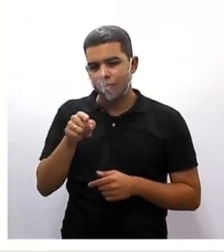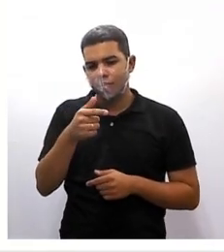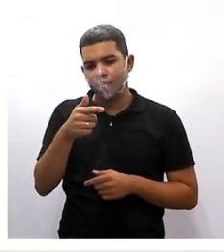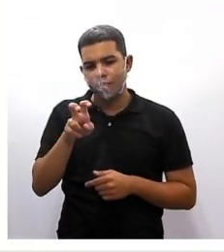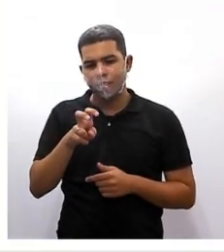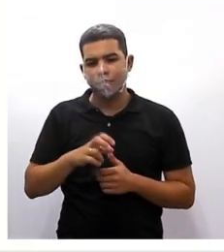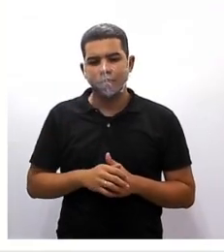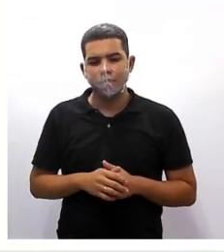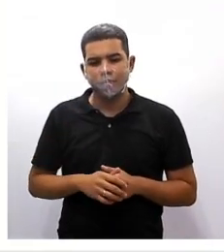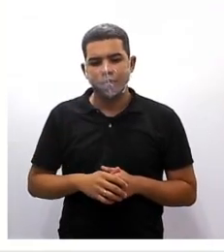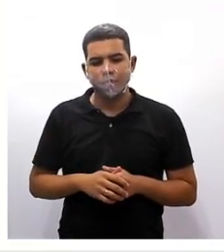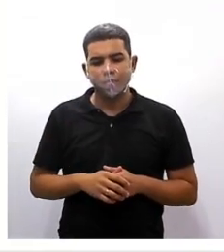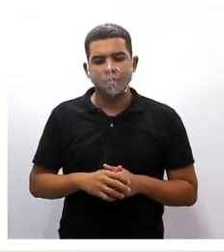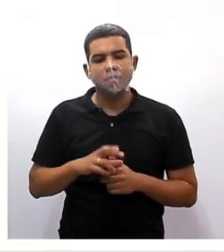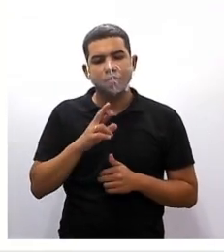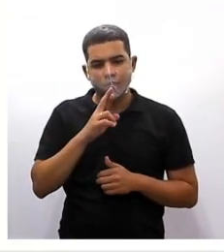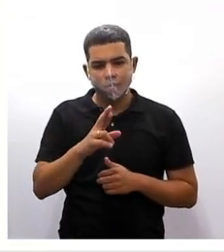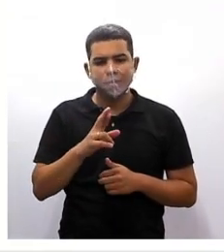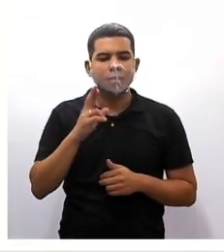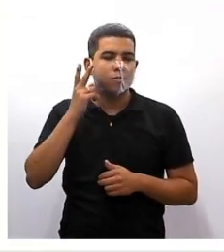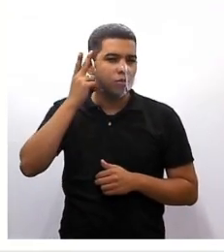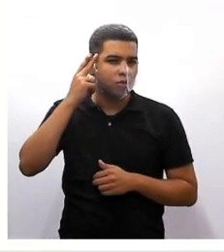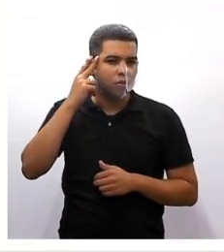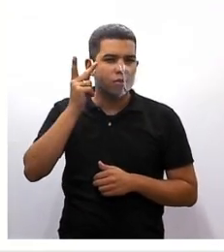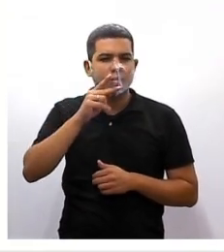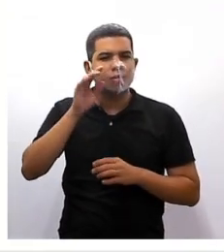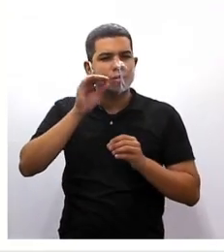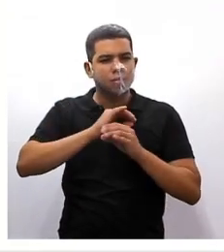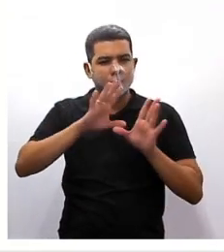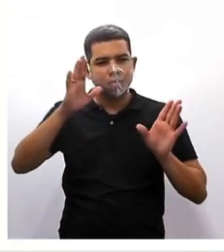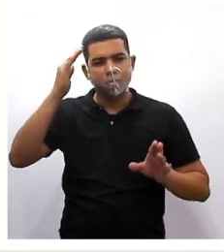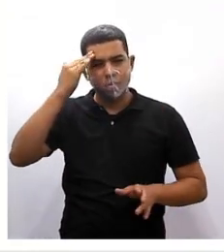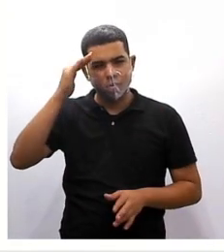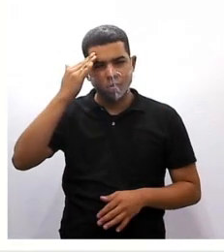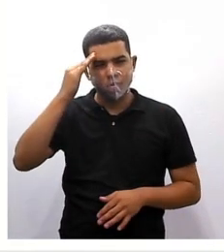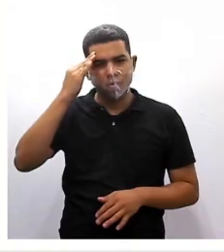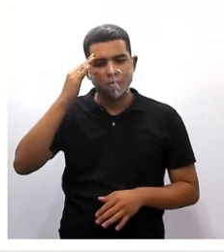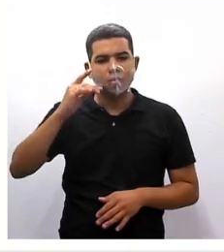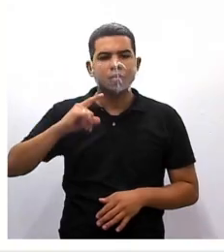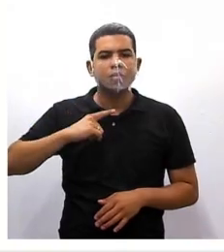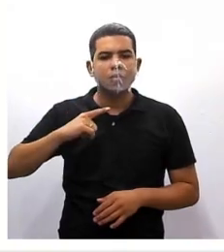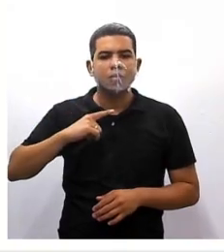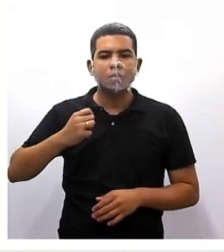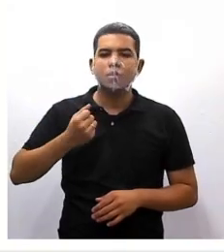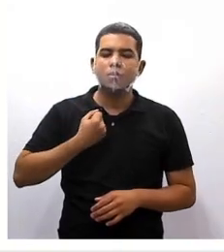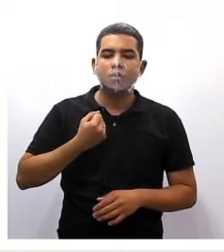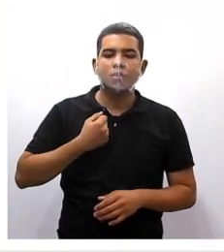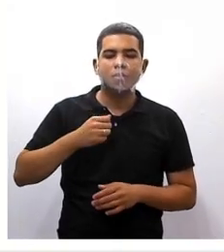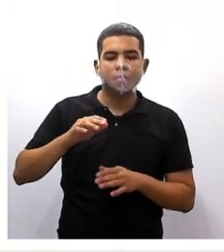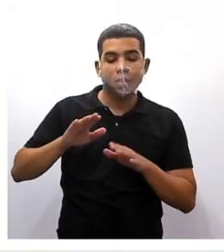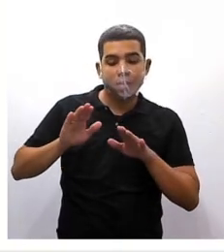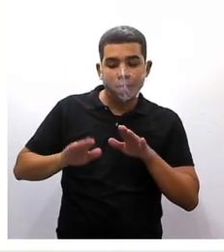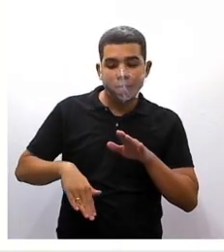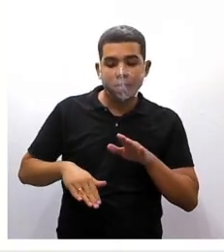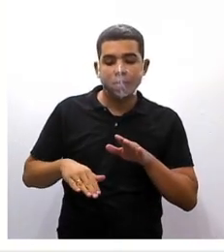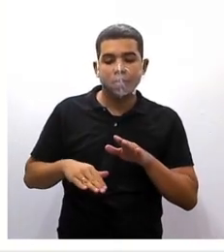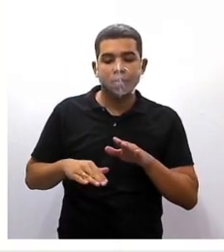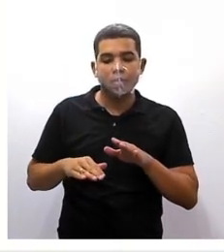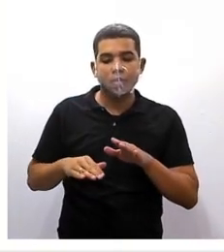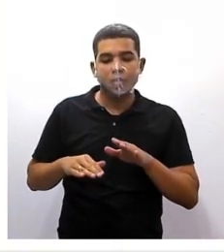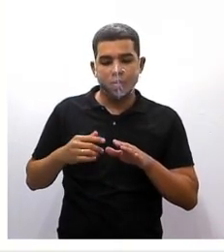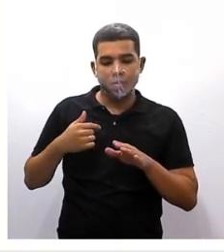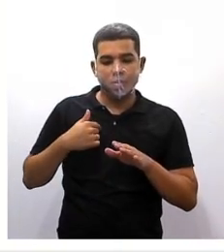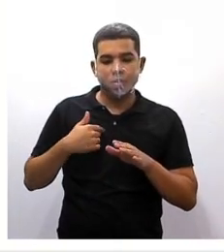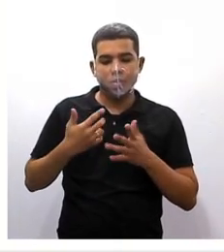1,25. Resolve normal e você vai entender que todas as vezes, quando o número for menor do que o que eu quero